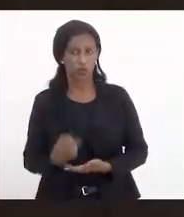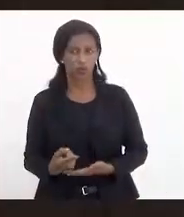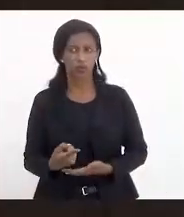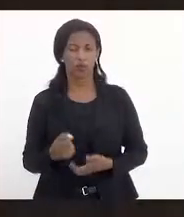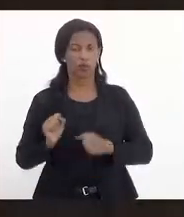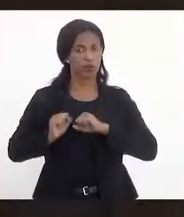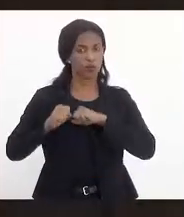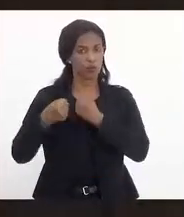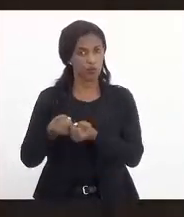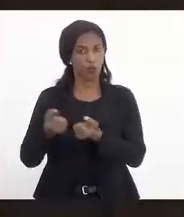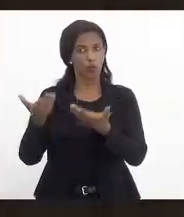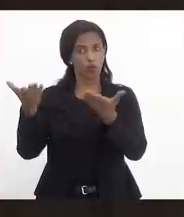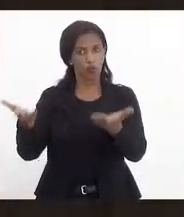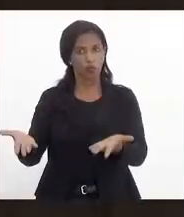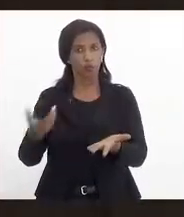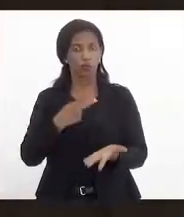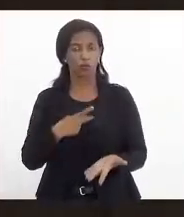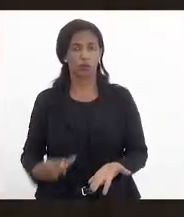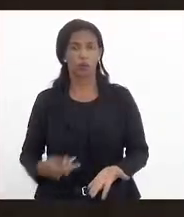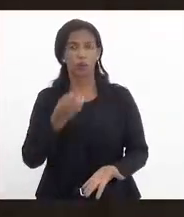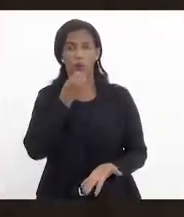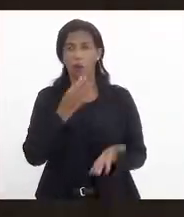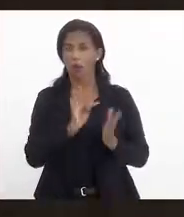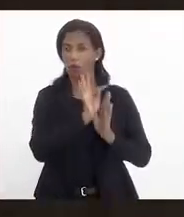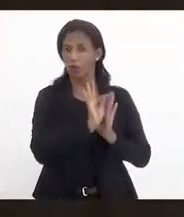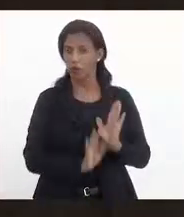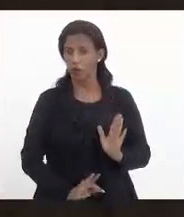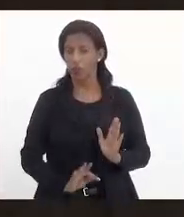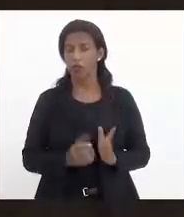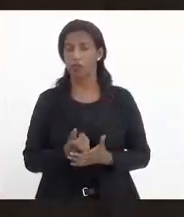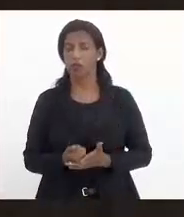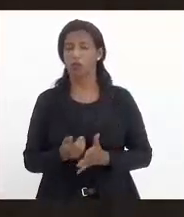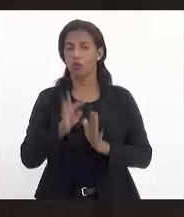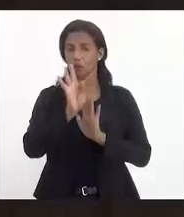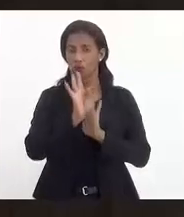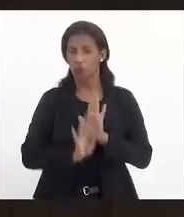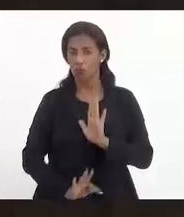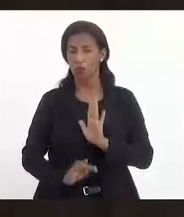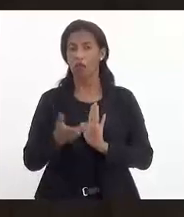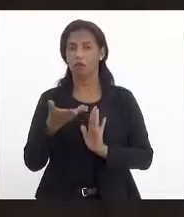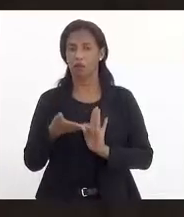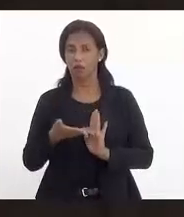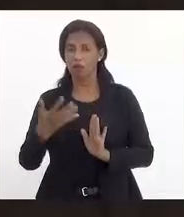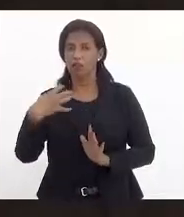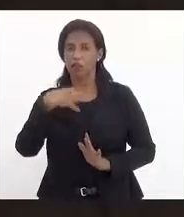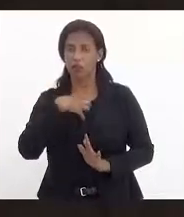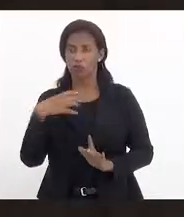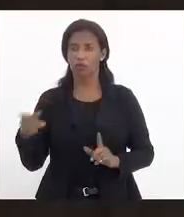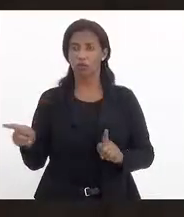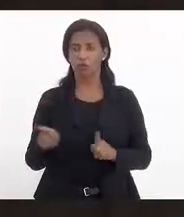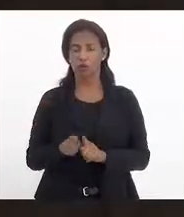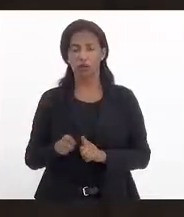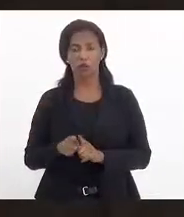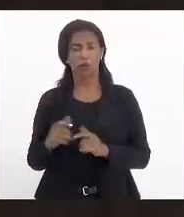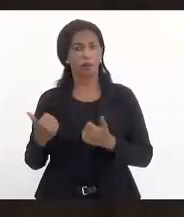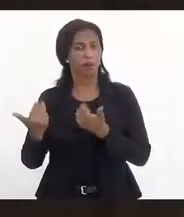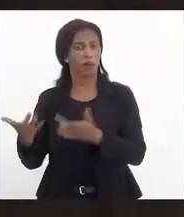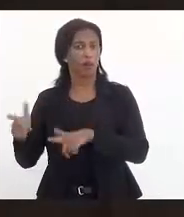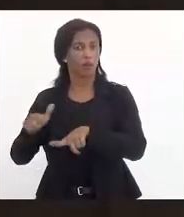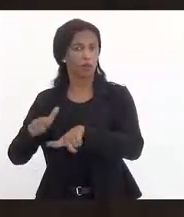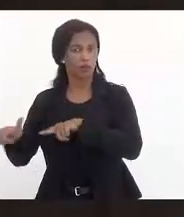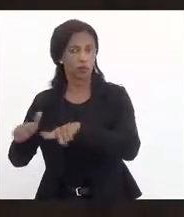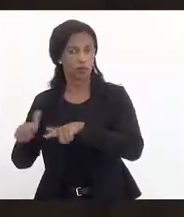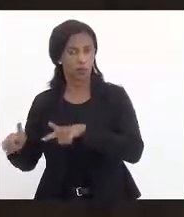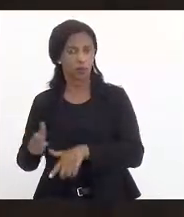o esforço de Vossa Excelência para chegar numa boa redação, numa redação que faça sentido também para os servidores e para